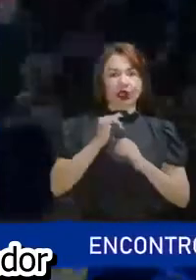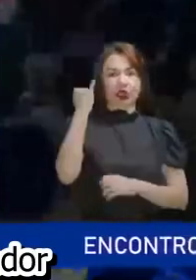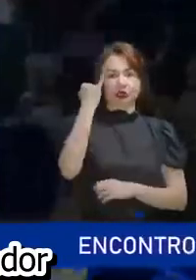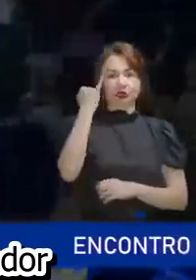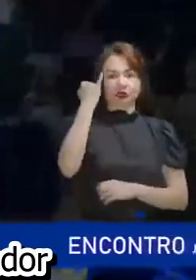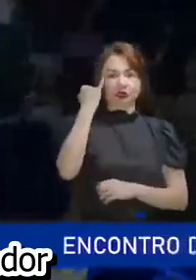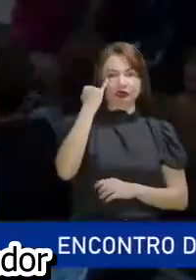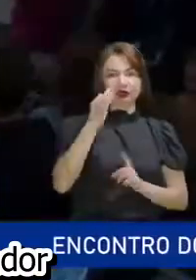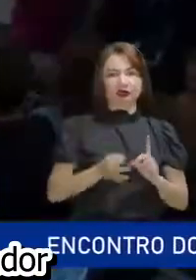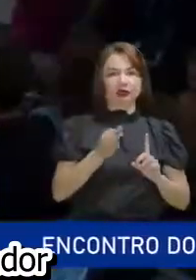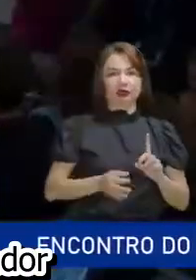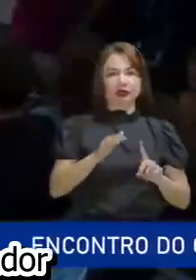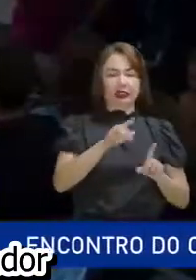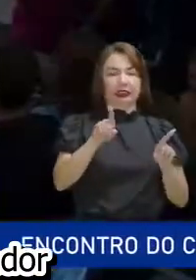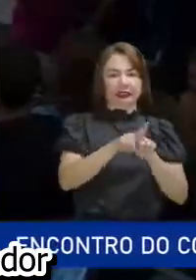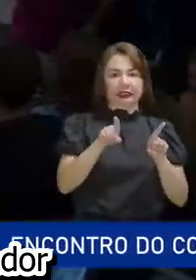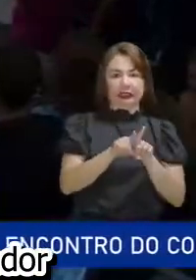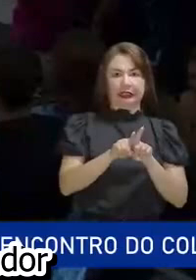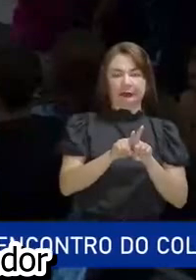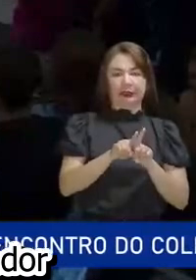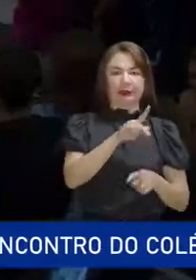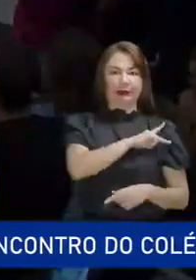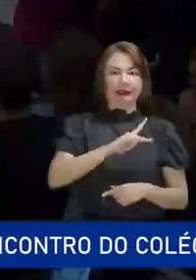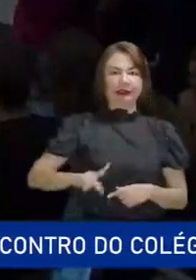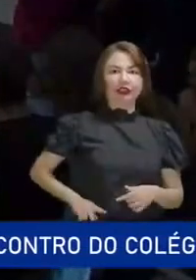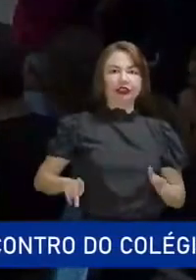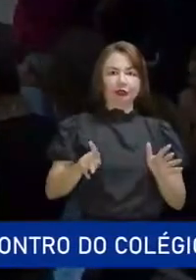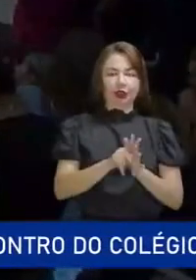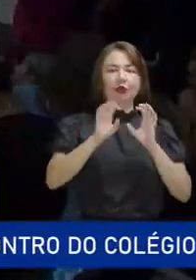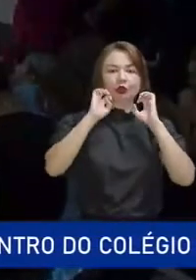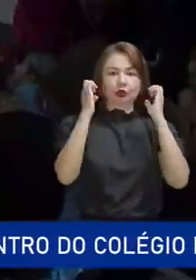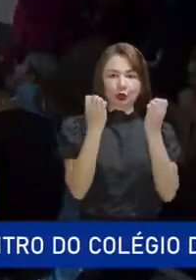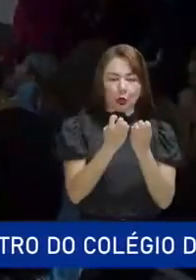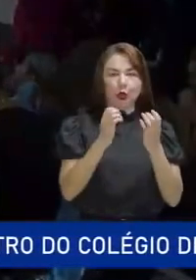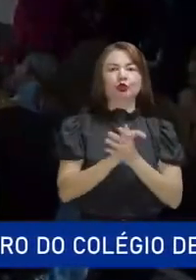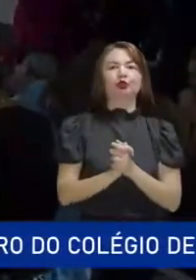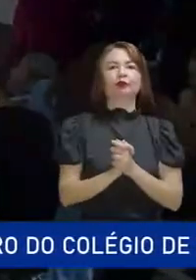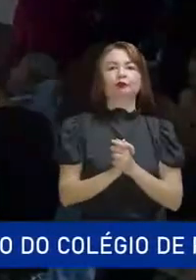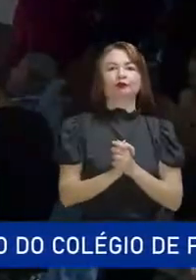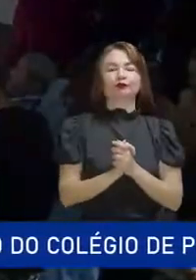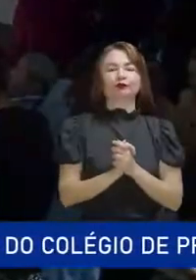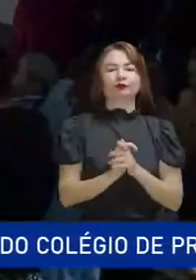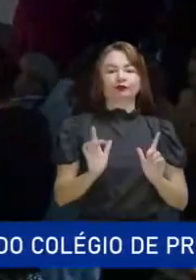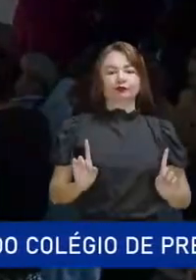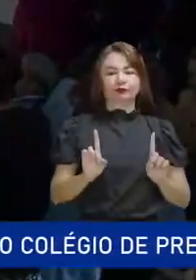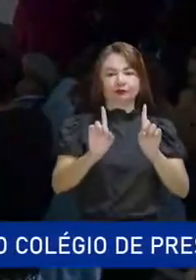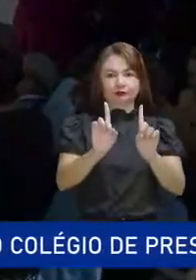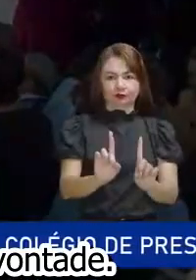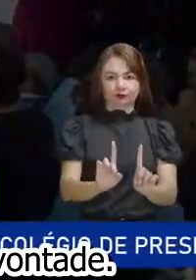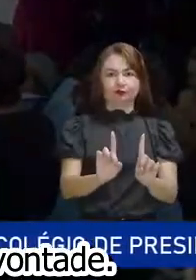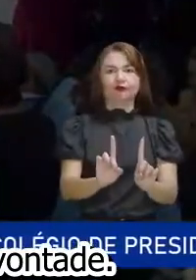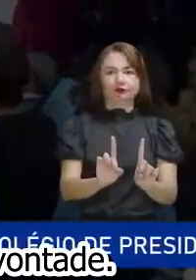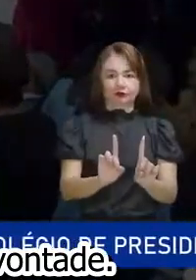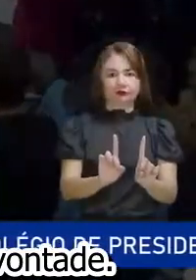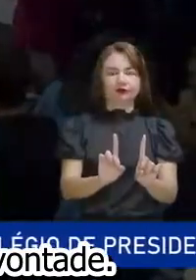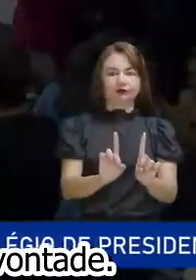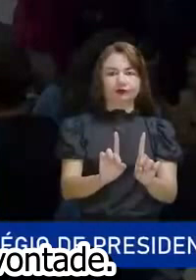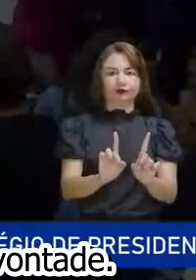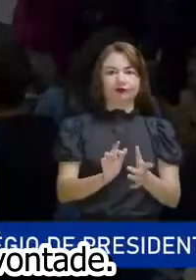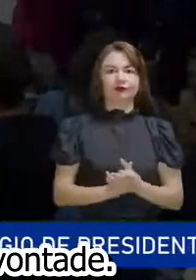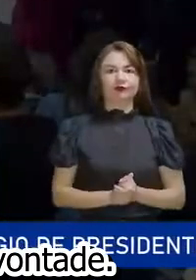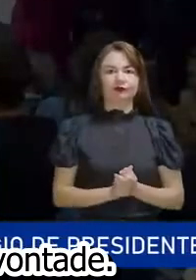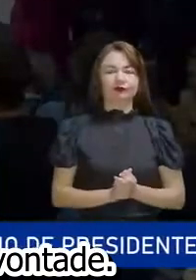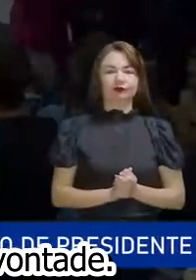e o presidente do CUPTREL, desembargador Otávio Boccalini, permaneçam à frente. Nossas demais